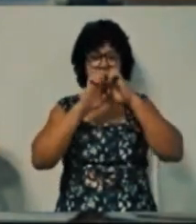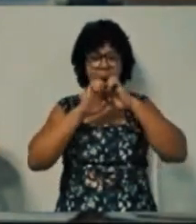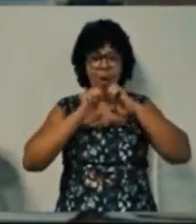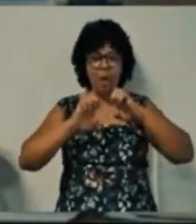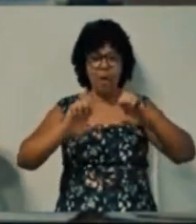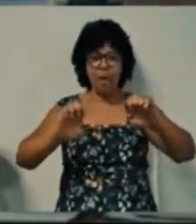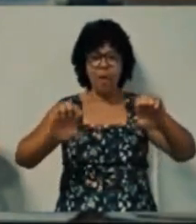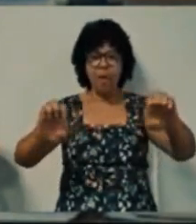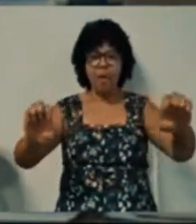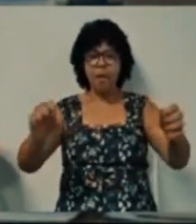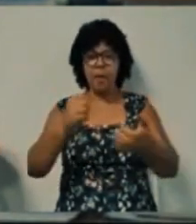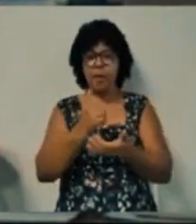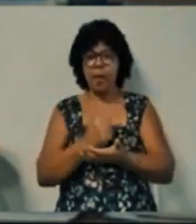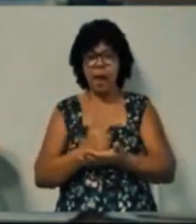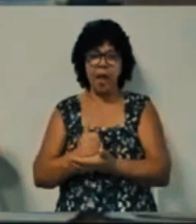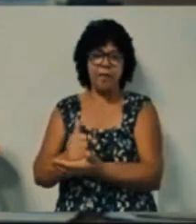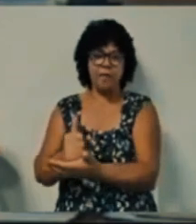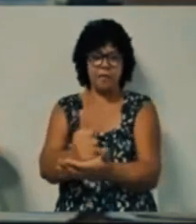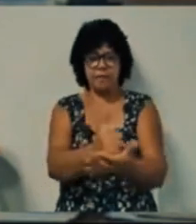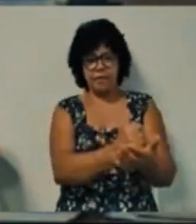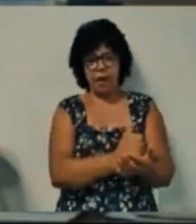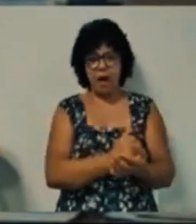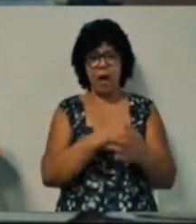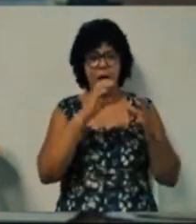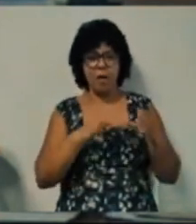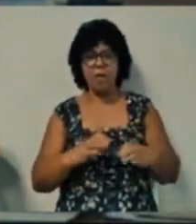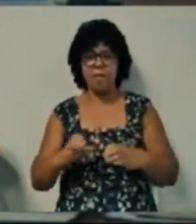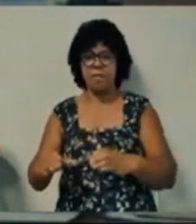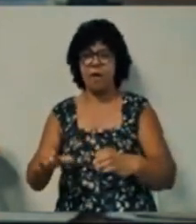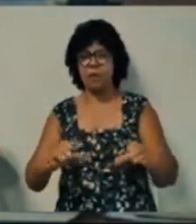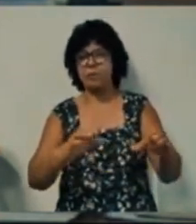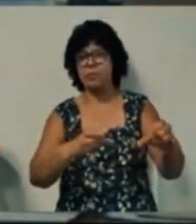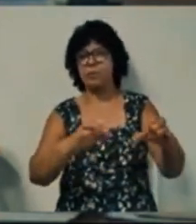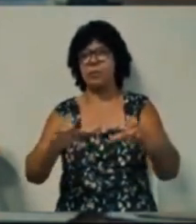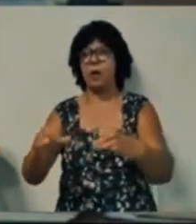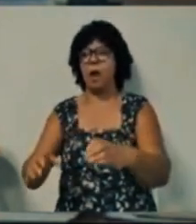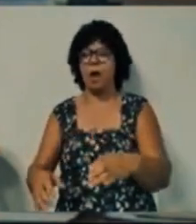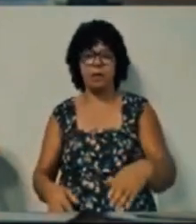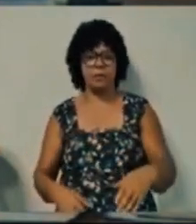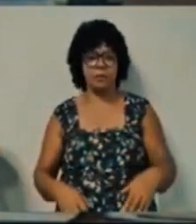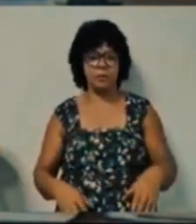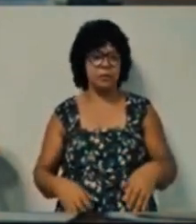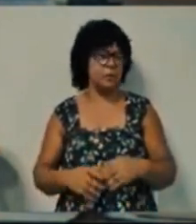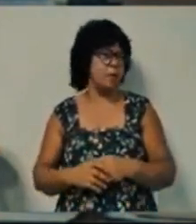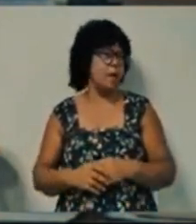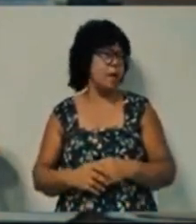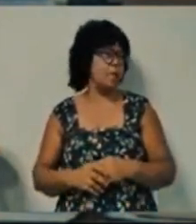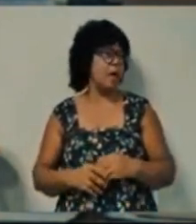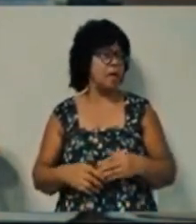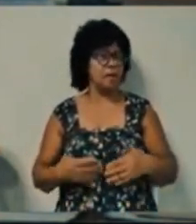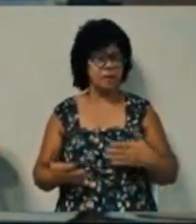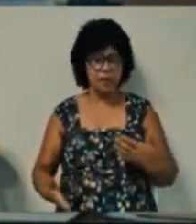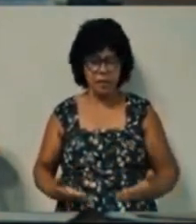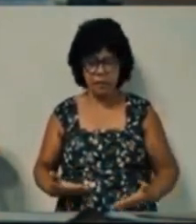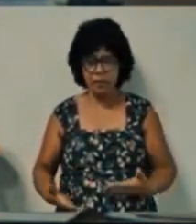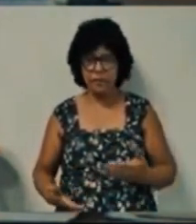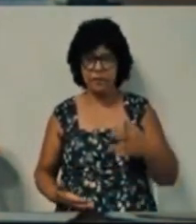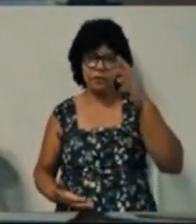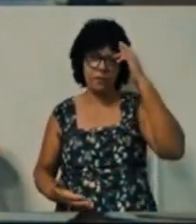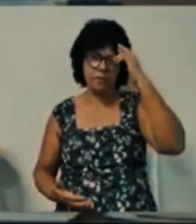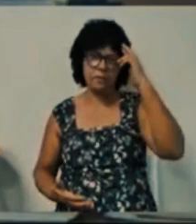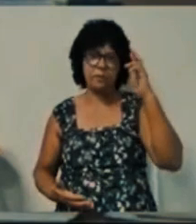em Antioquia, junto com Barnabé, servindo eles ao Senhor, a igreja de